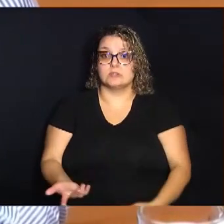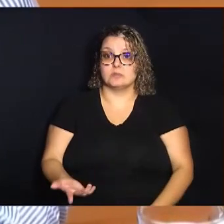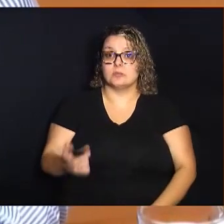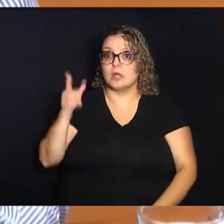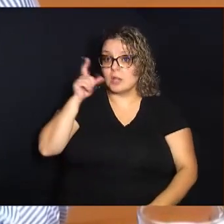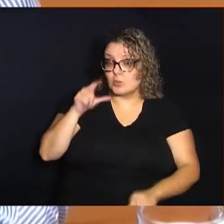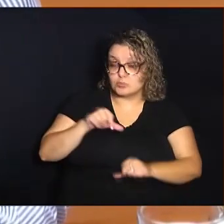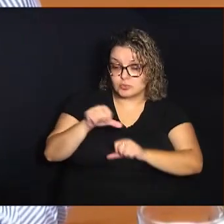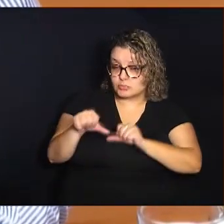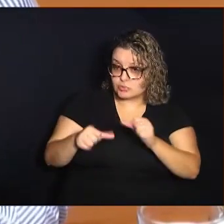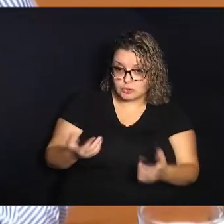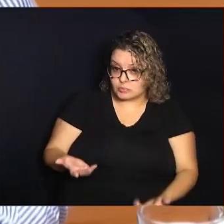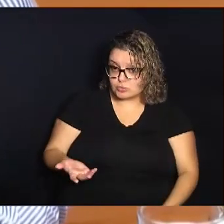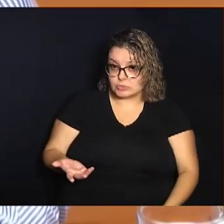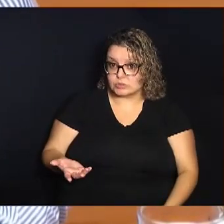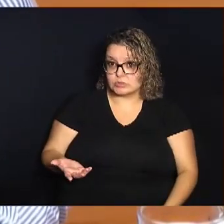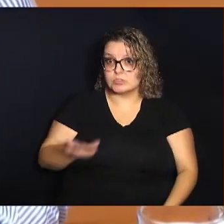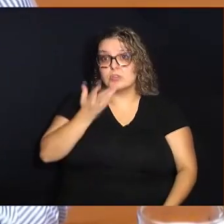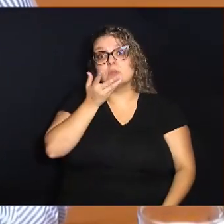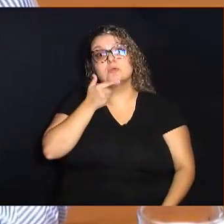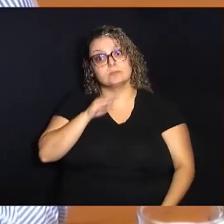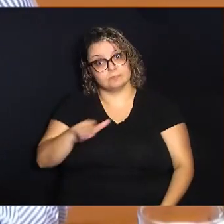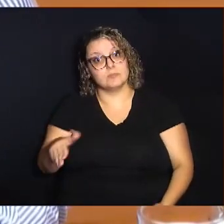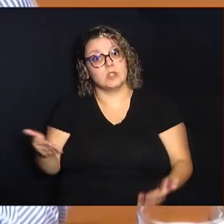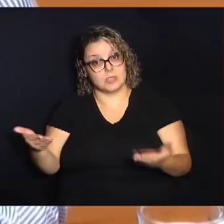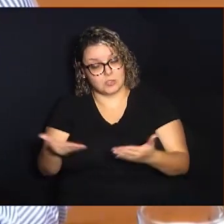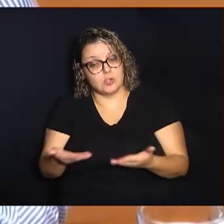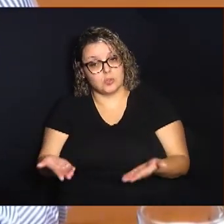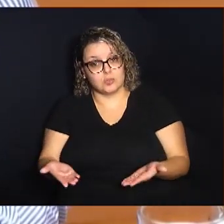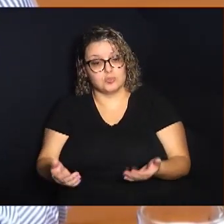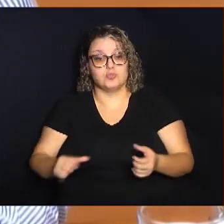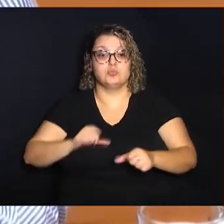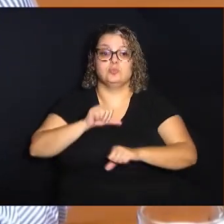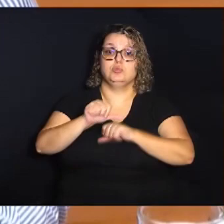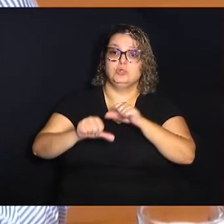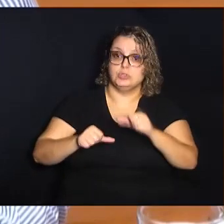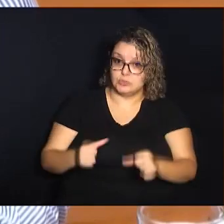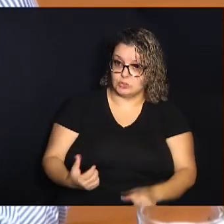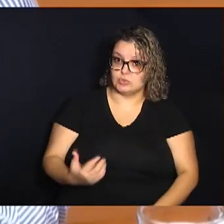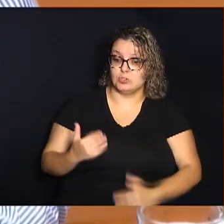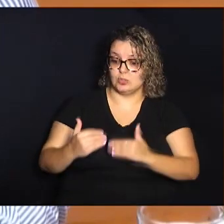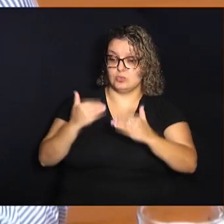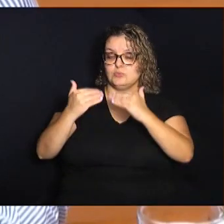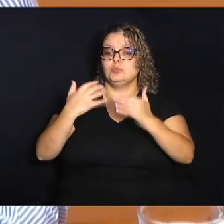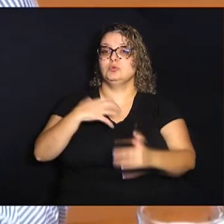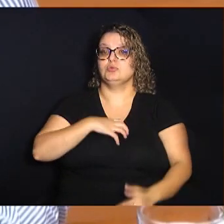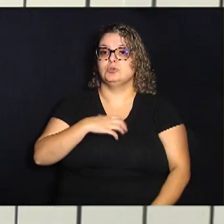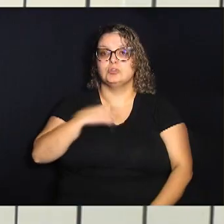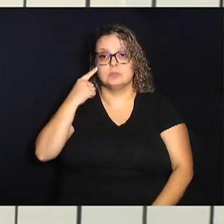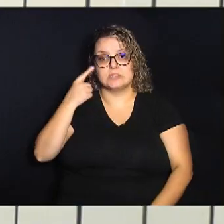isso com as crianças, né, modificando a formação delas.